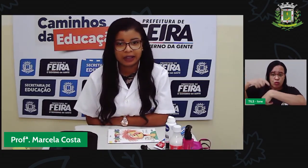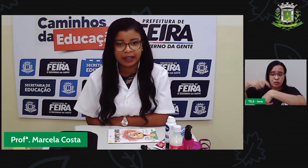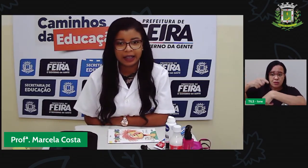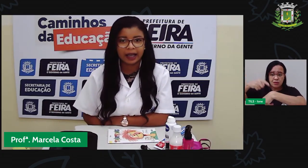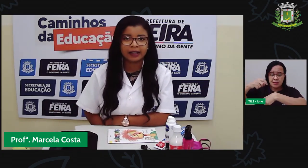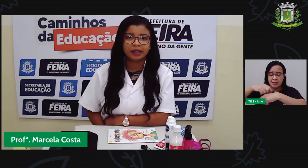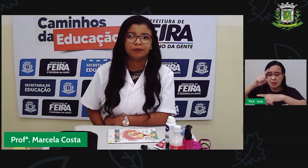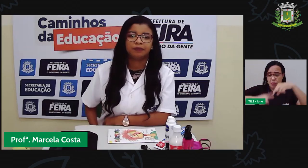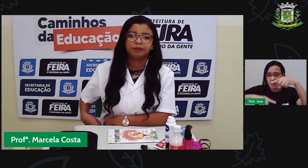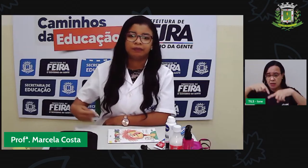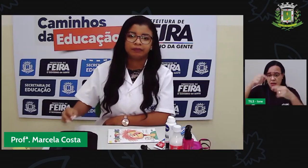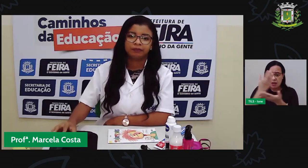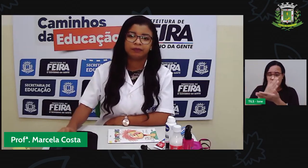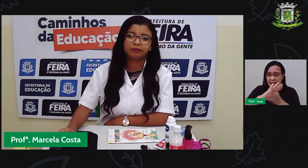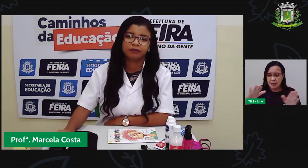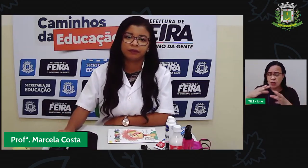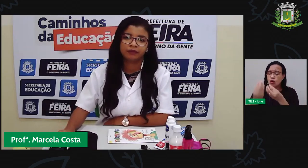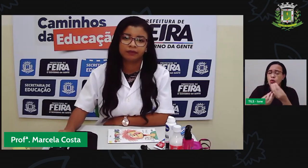decomposição dos materiais.